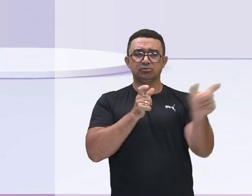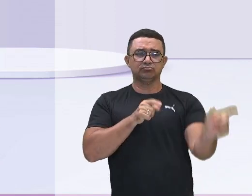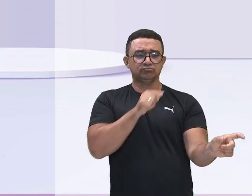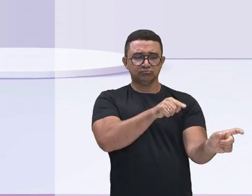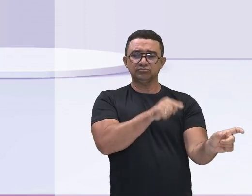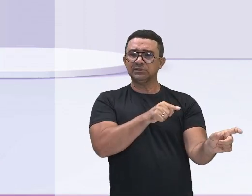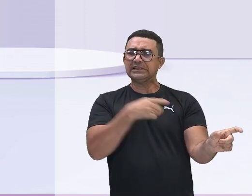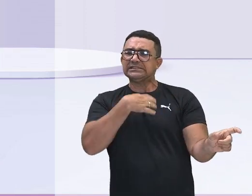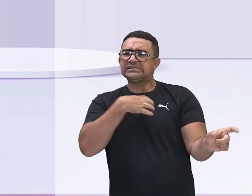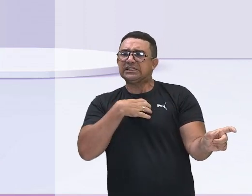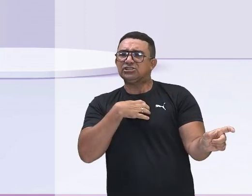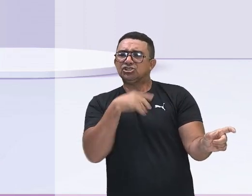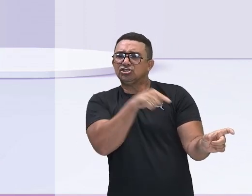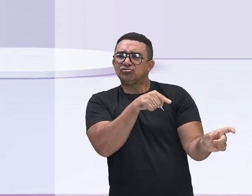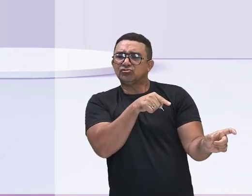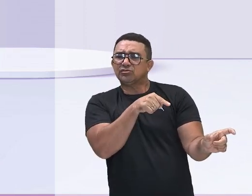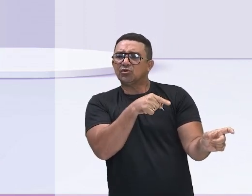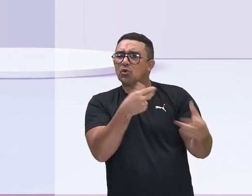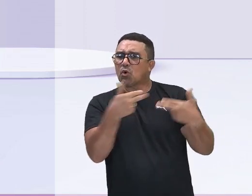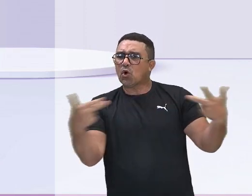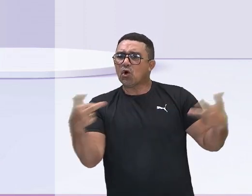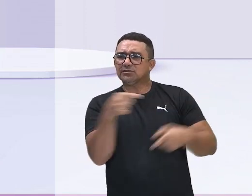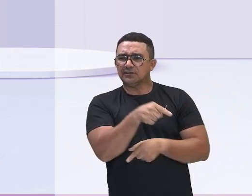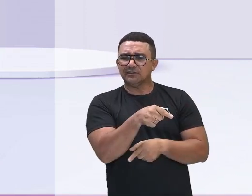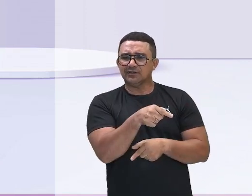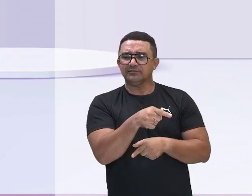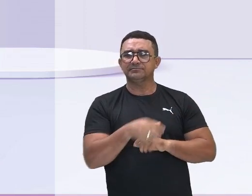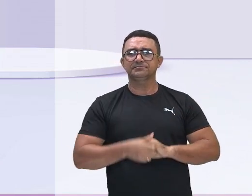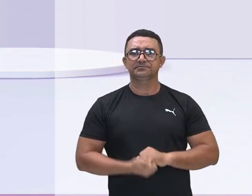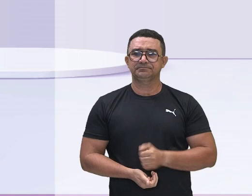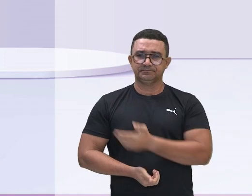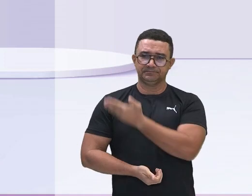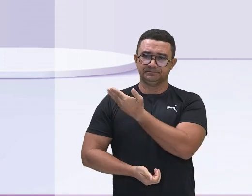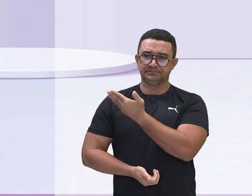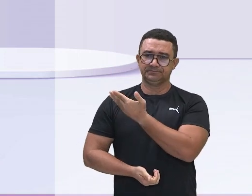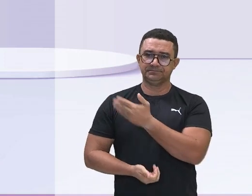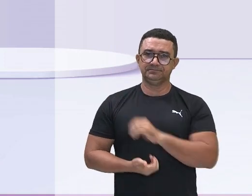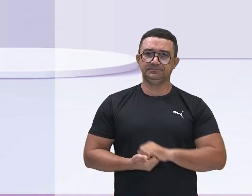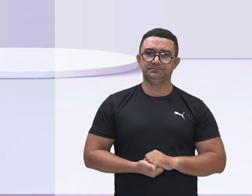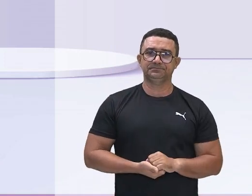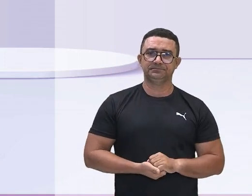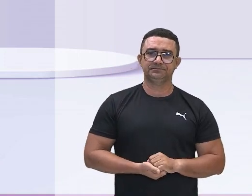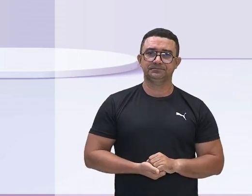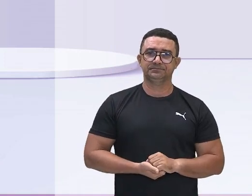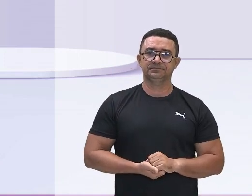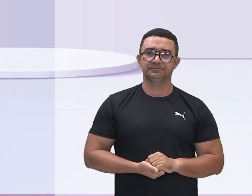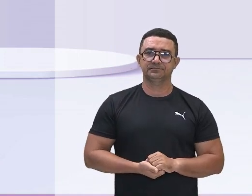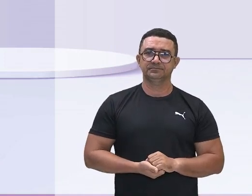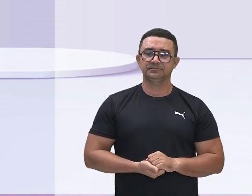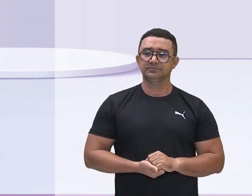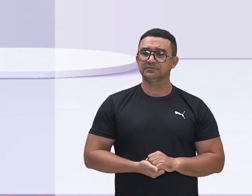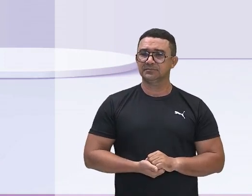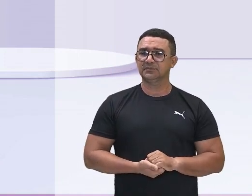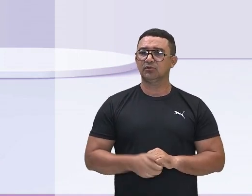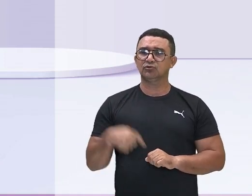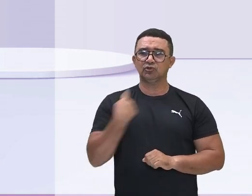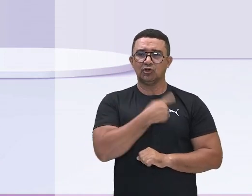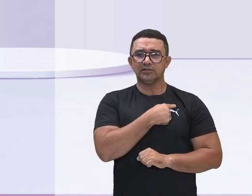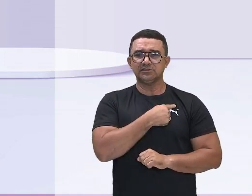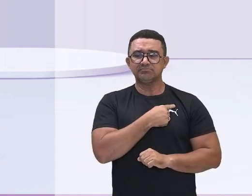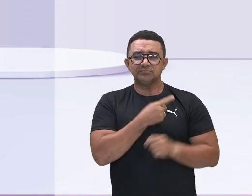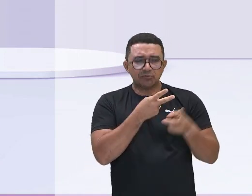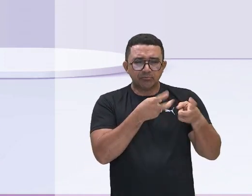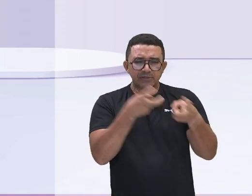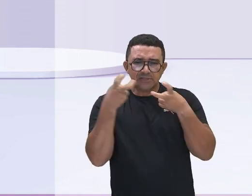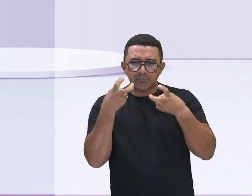dos outros. Olha só, o professor trouxe aqui uma outra caixinha de texto falando sobre a empatia, ó. É a capacidade, então, de se identificar com